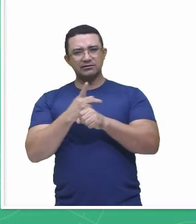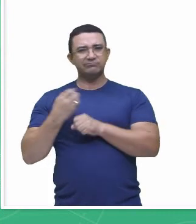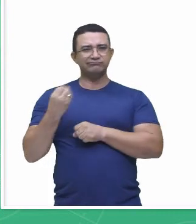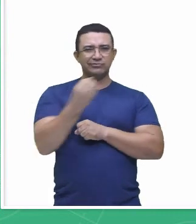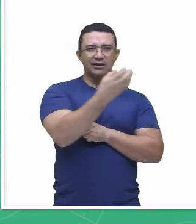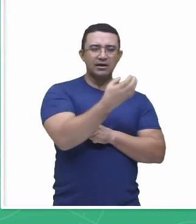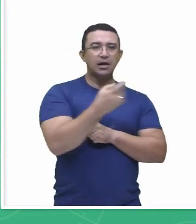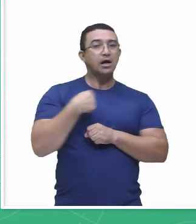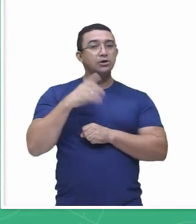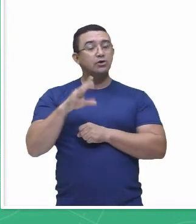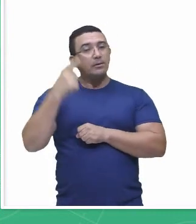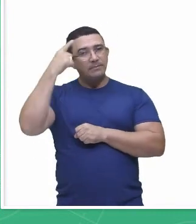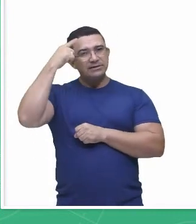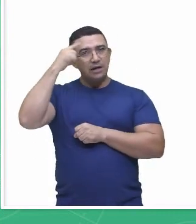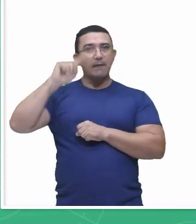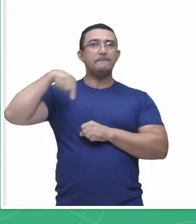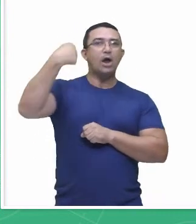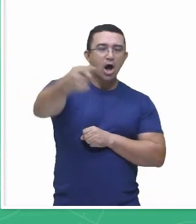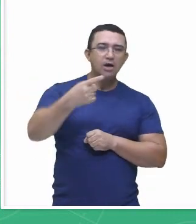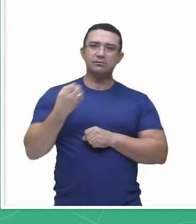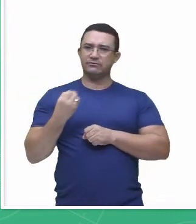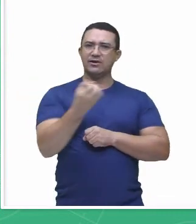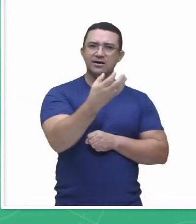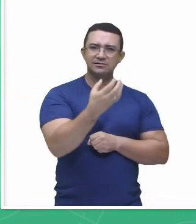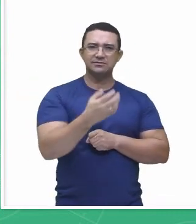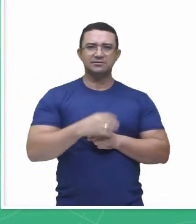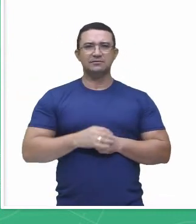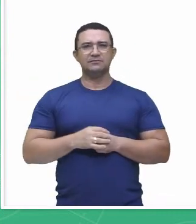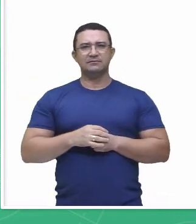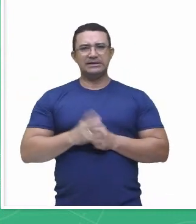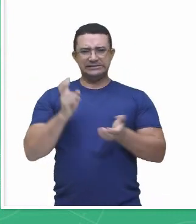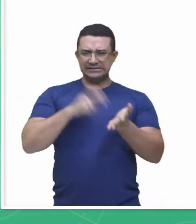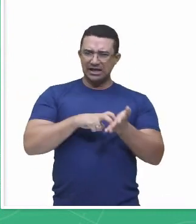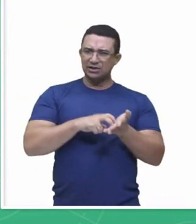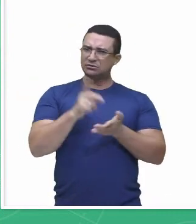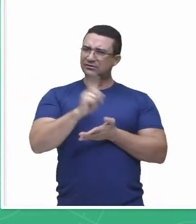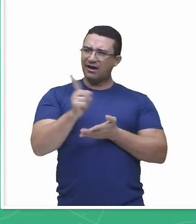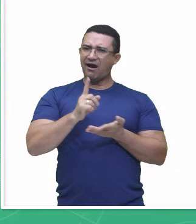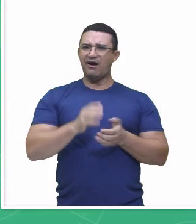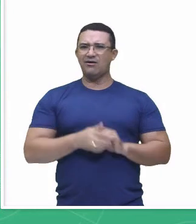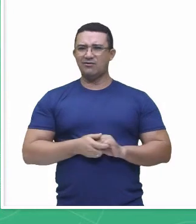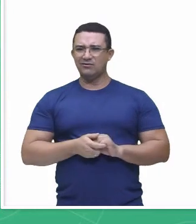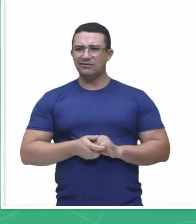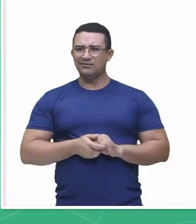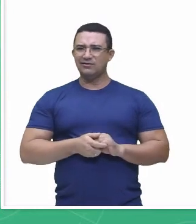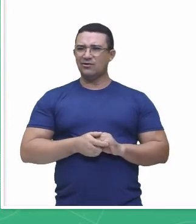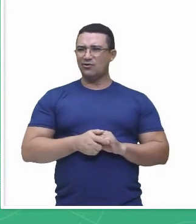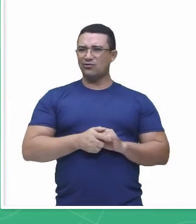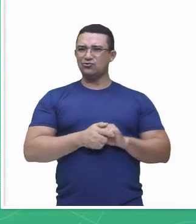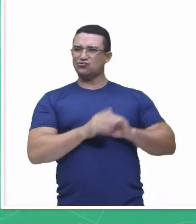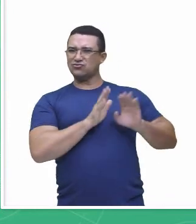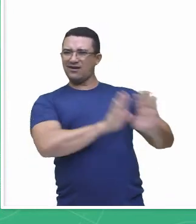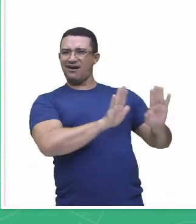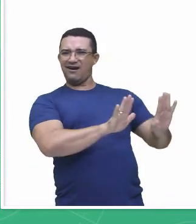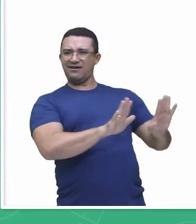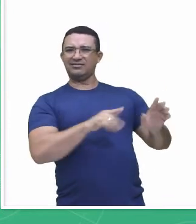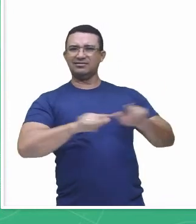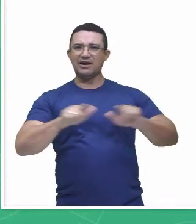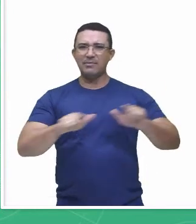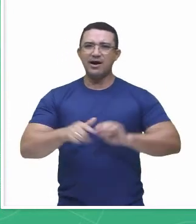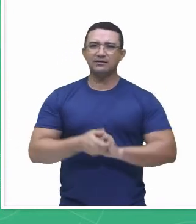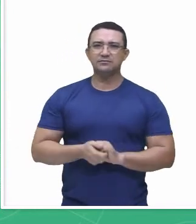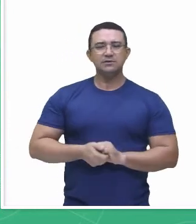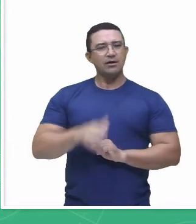começar a pensar já na próxima. Não é cedo demais, nem sintoma de descaso pelo trabalho. Acalentar uma viagem é